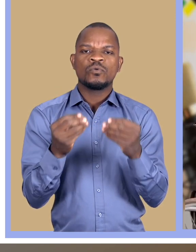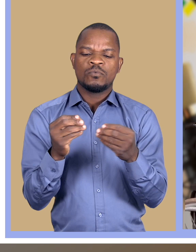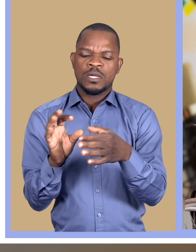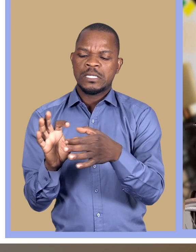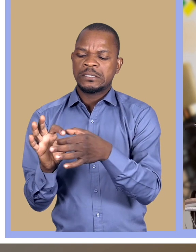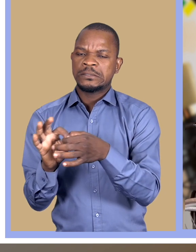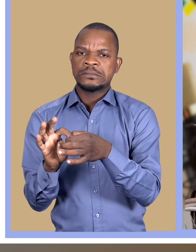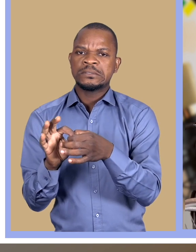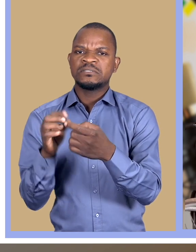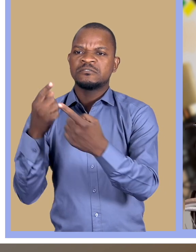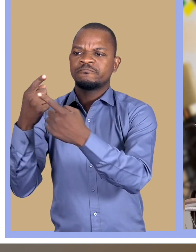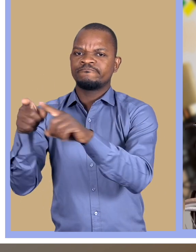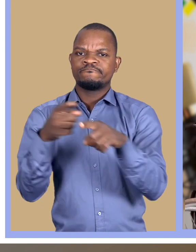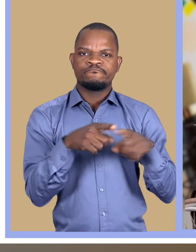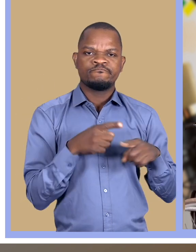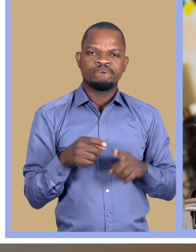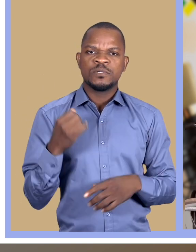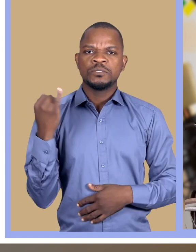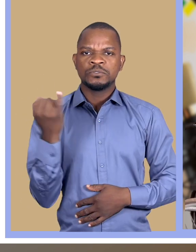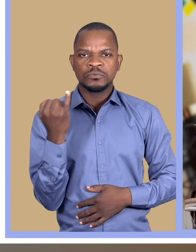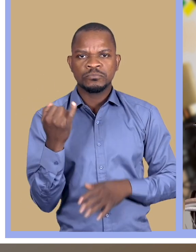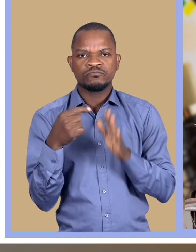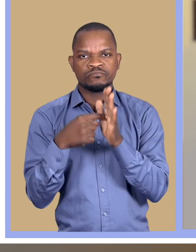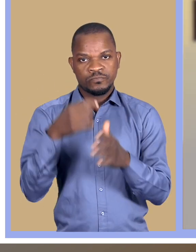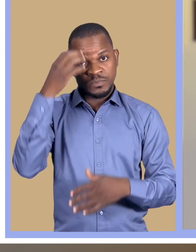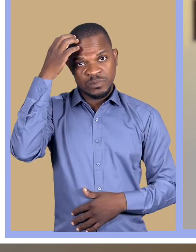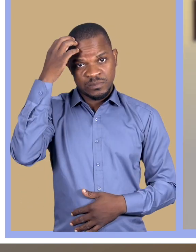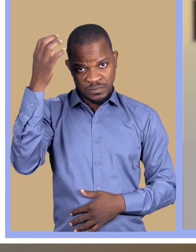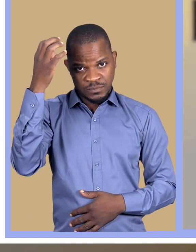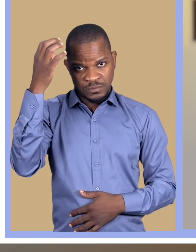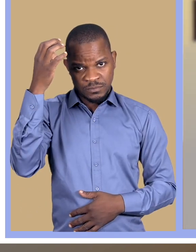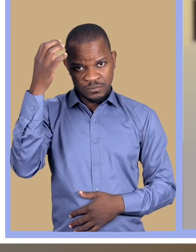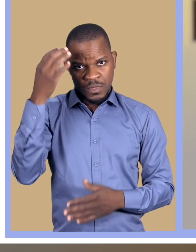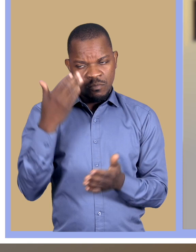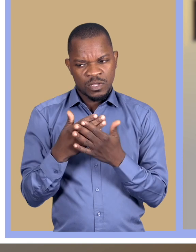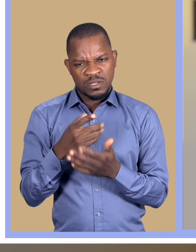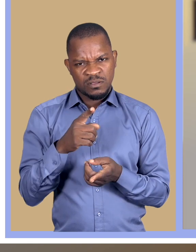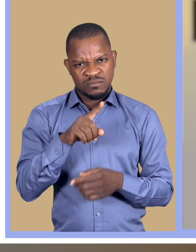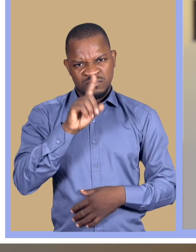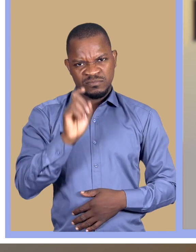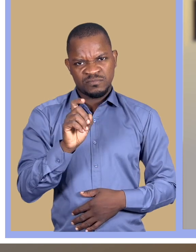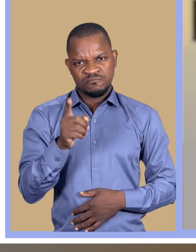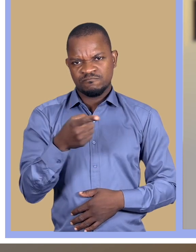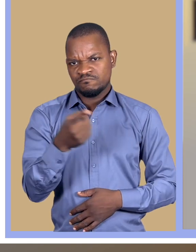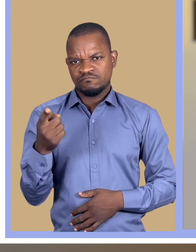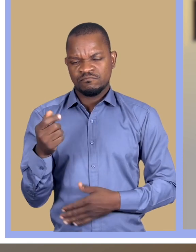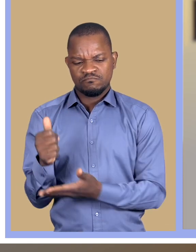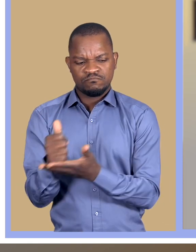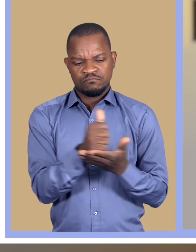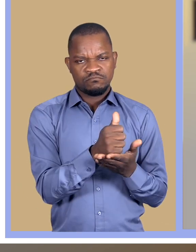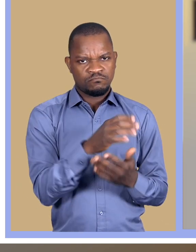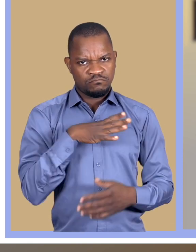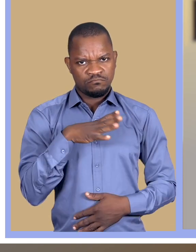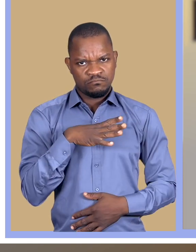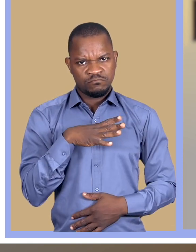instituições, principalmente para o governo? Sente que tem recebido o apoio necessário para